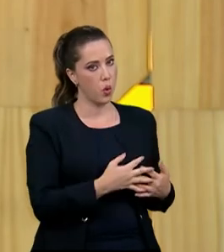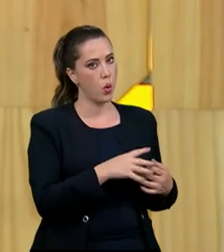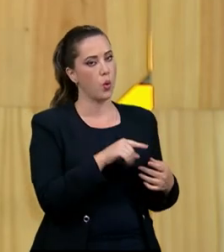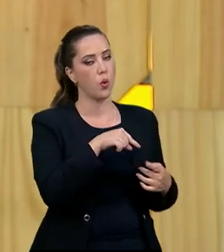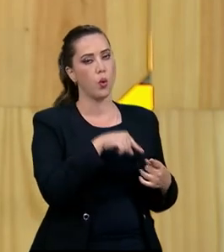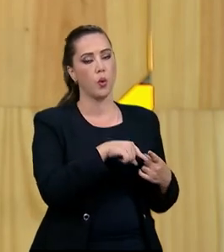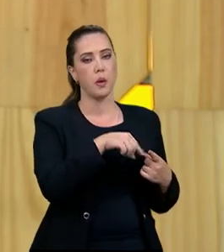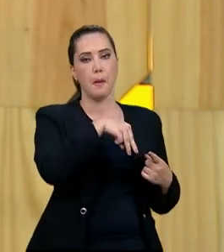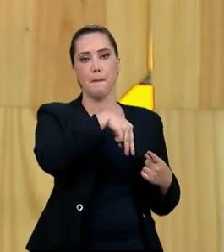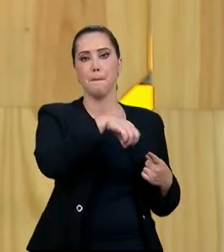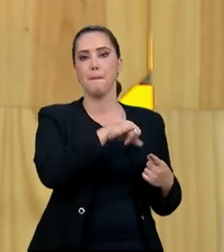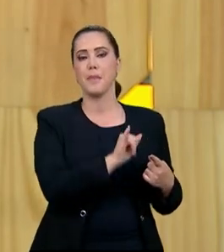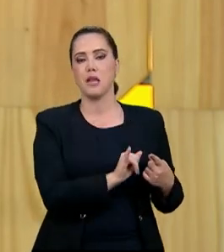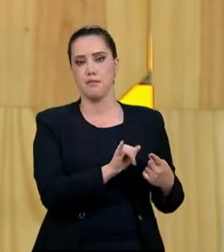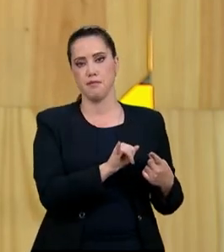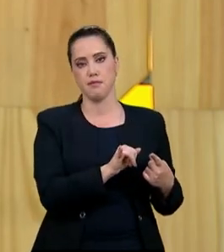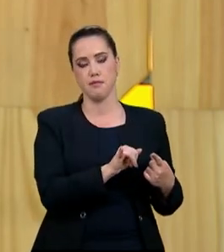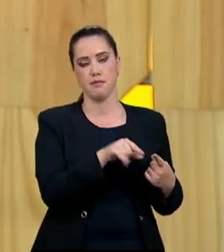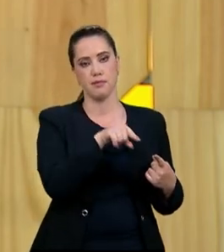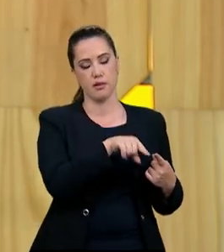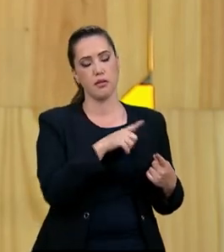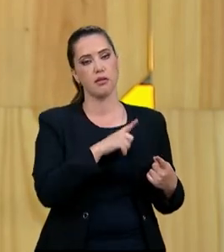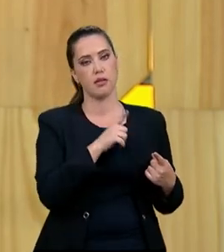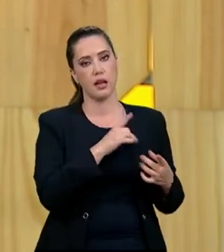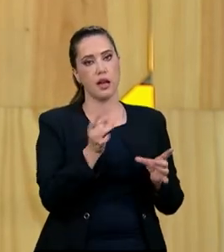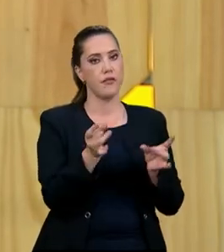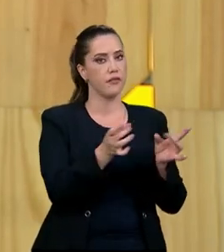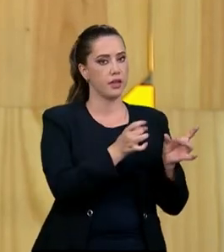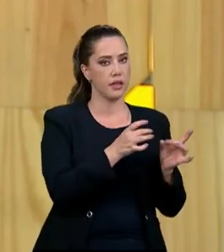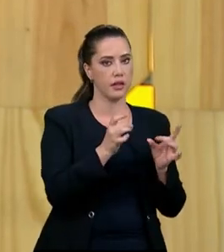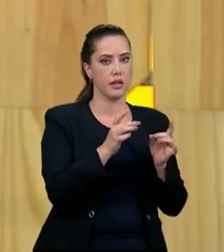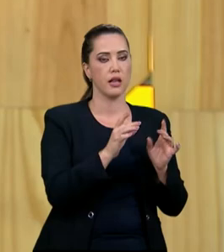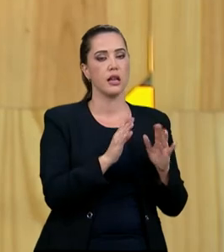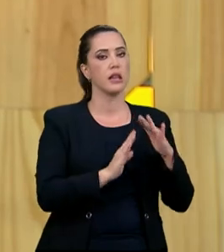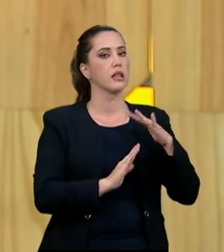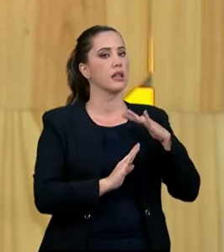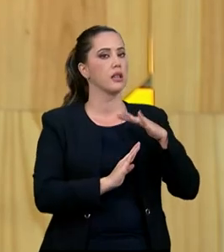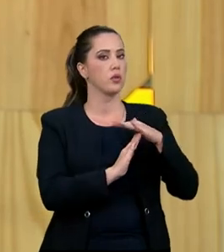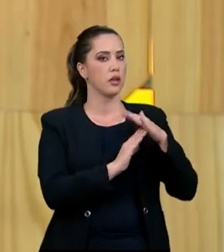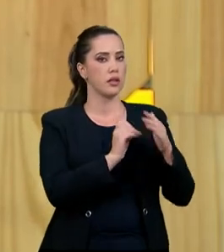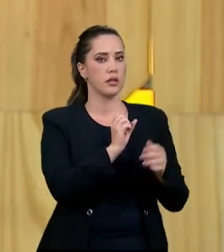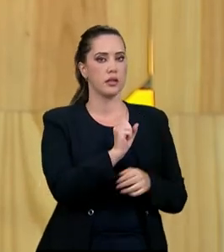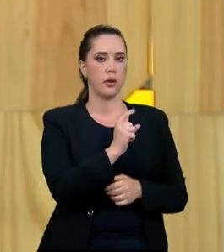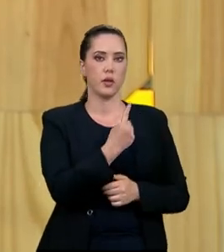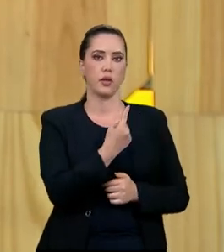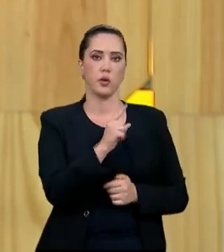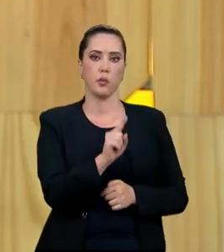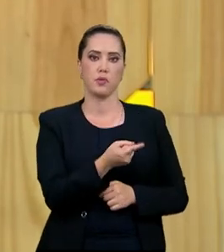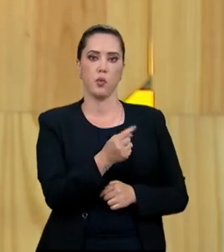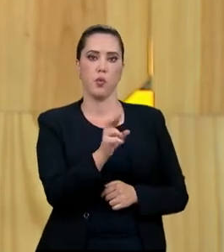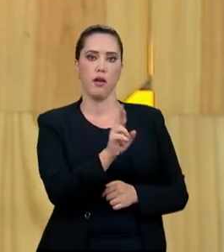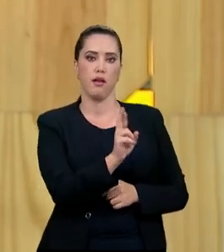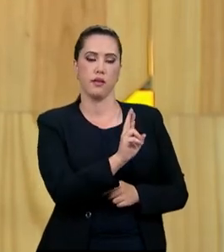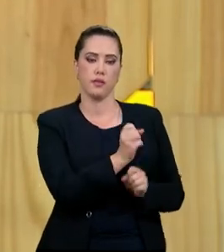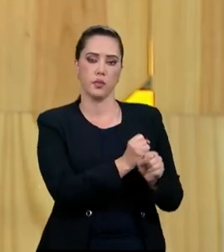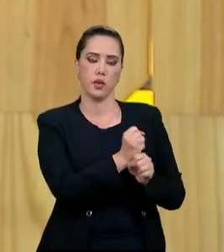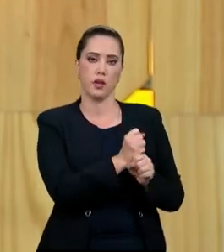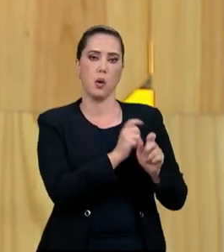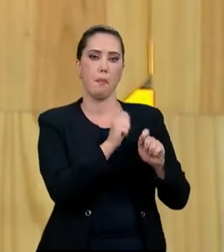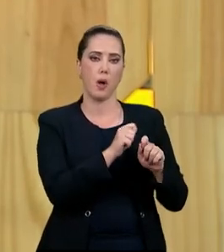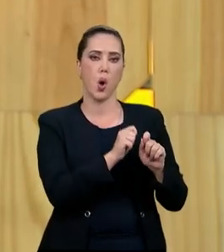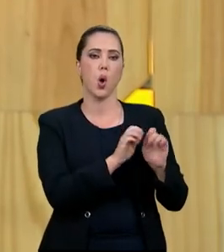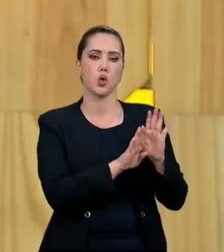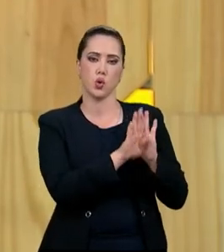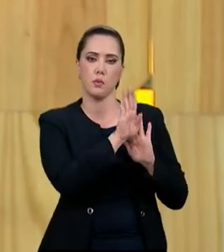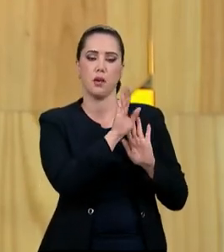no MEI, por exemplo. O MEI, ele tem o faturamento, né? O permitido é até 81 mil reais por ano. Ele pode chegar até um pouco